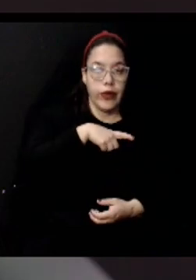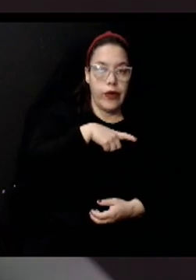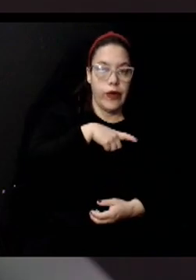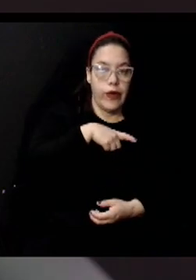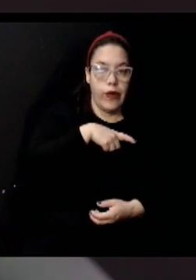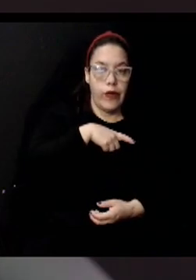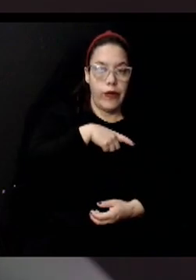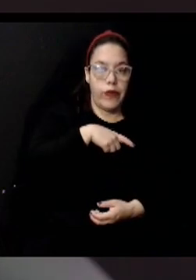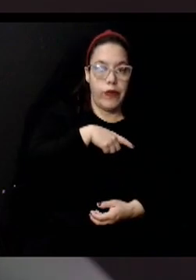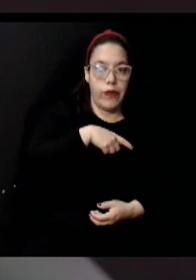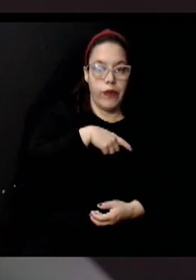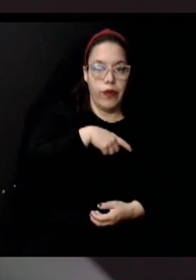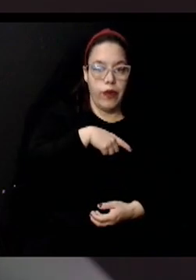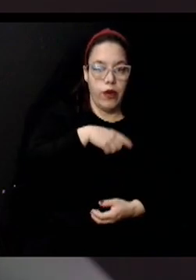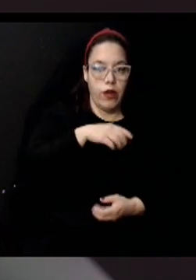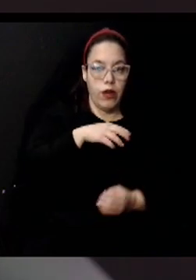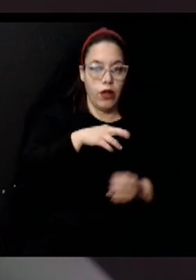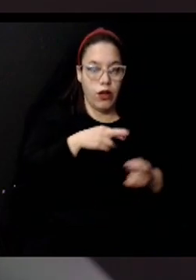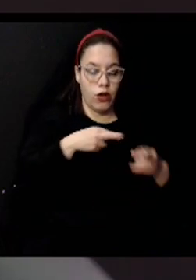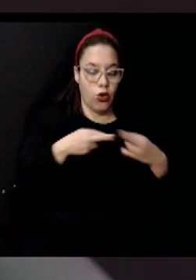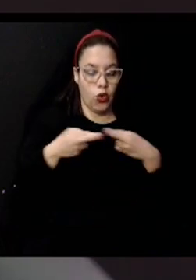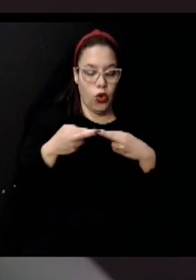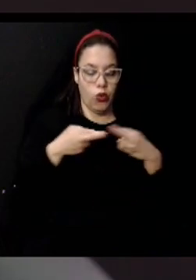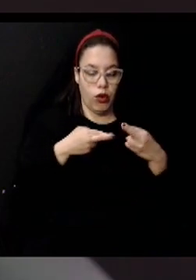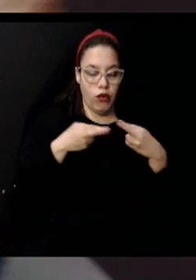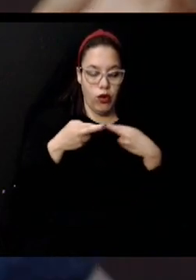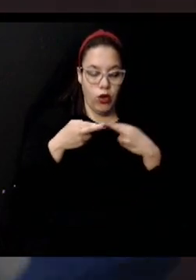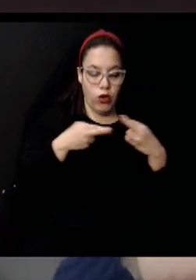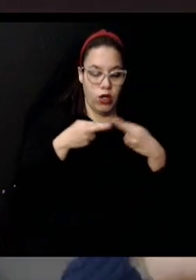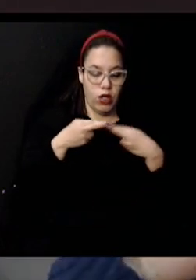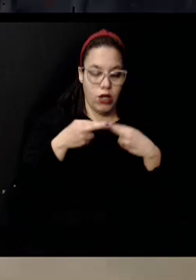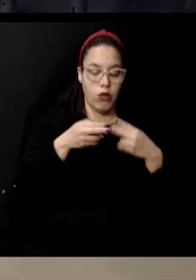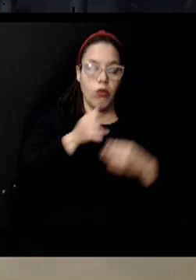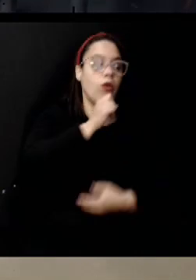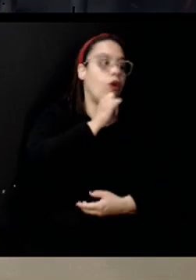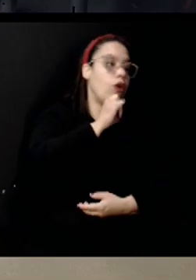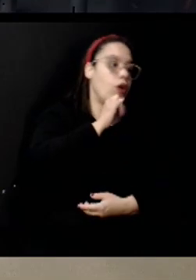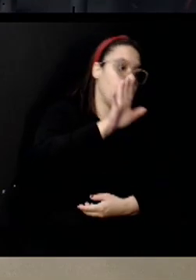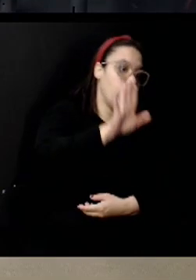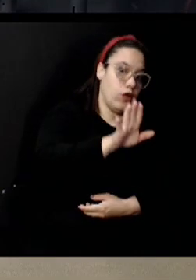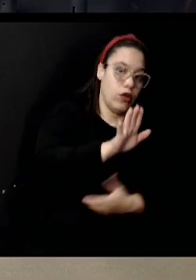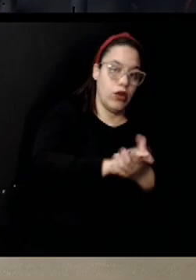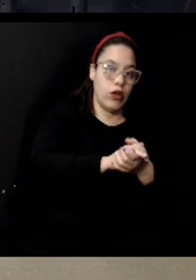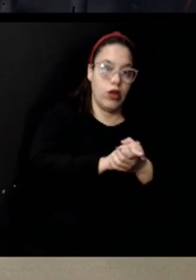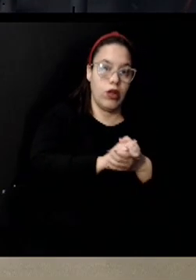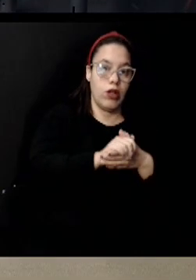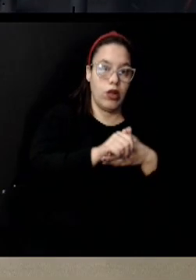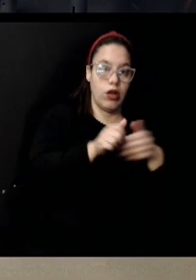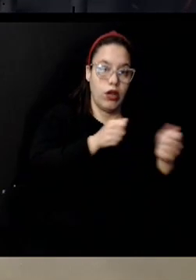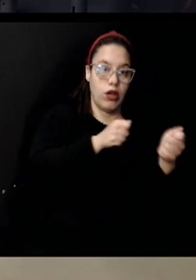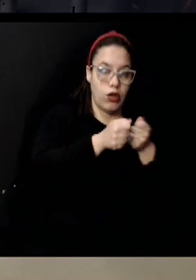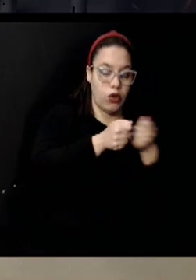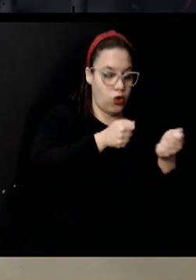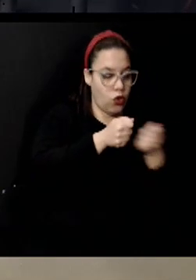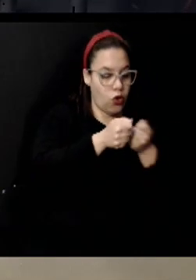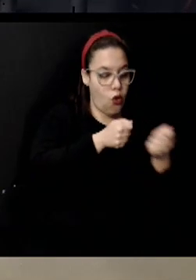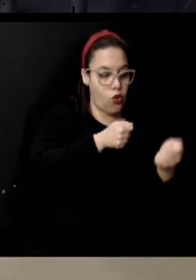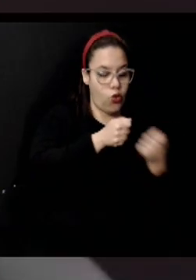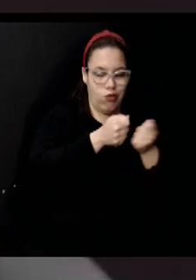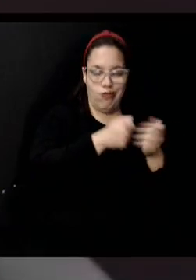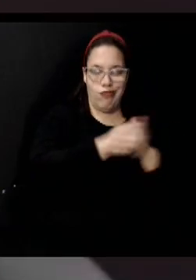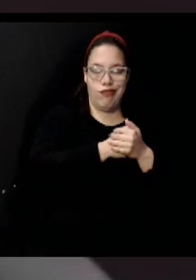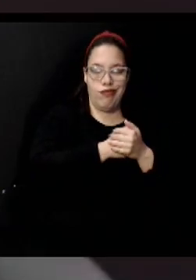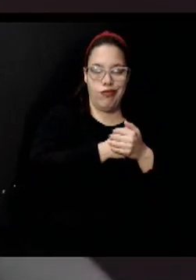estivesse supervisionando. Uhum. Por exemplo, Controlando, né. exato, controlar, ainda estão no controle, ainda estão no jogo